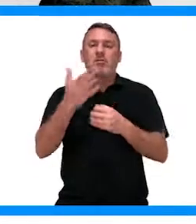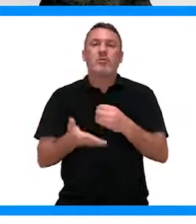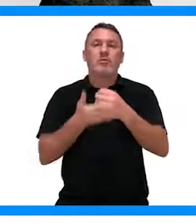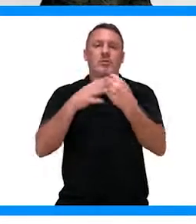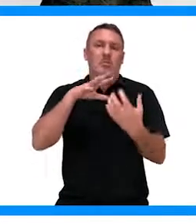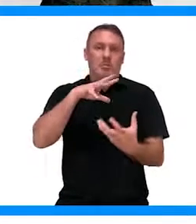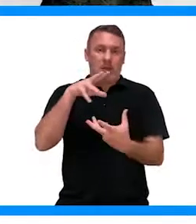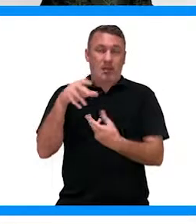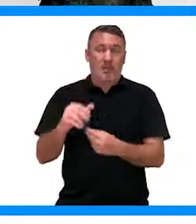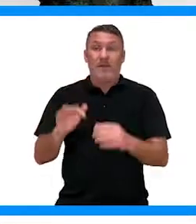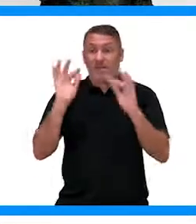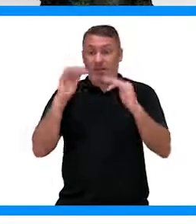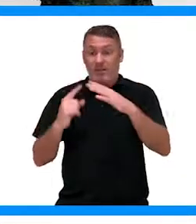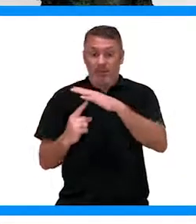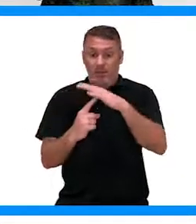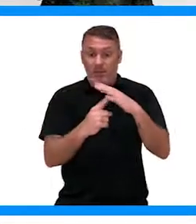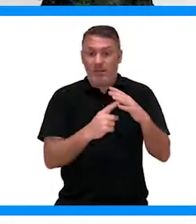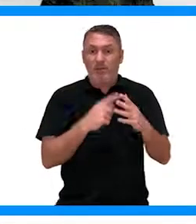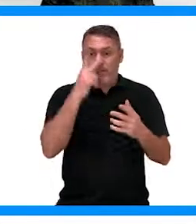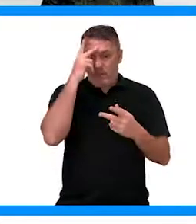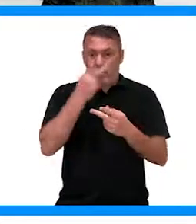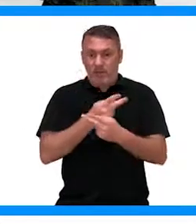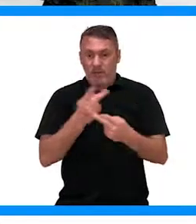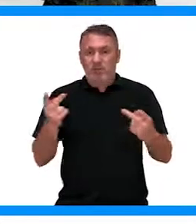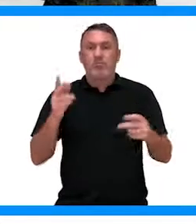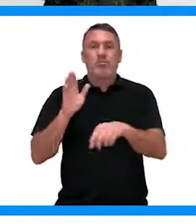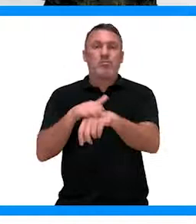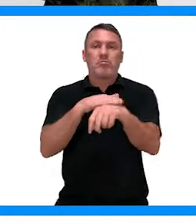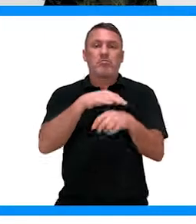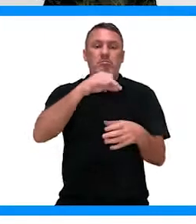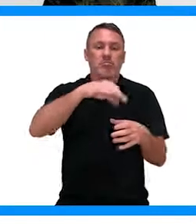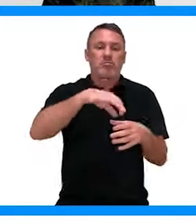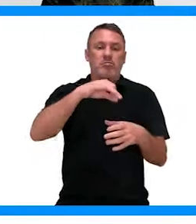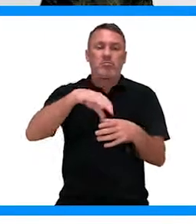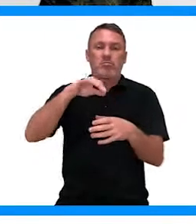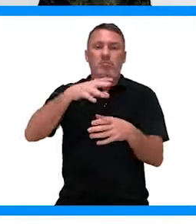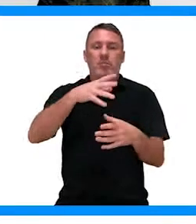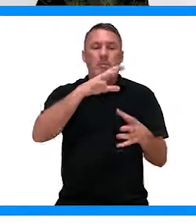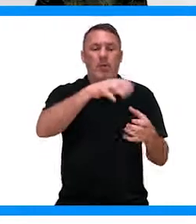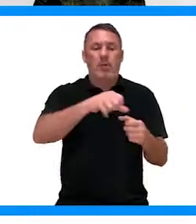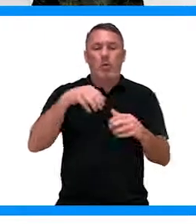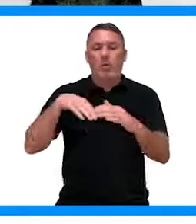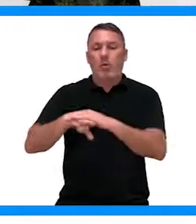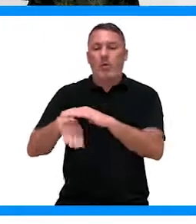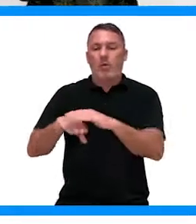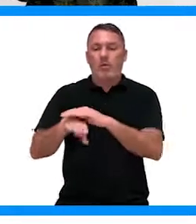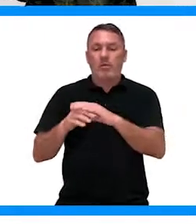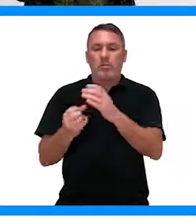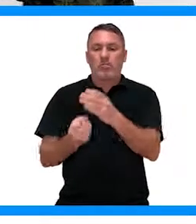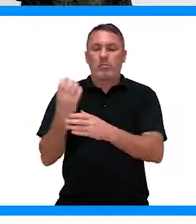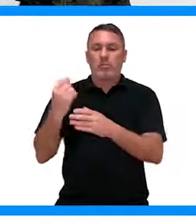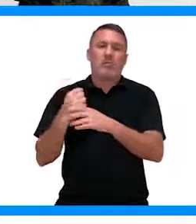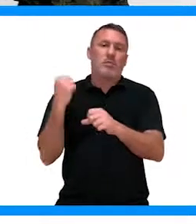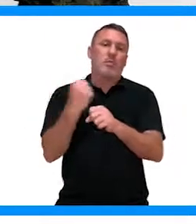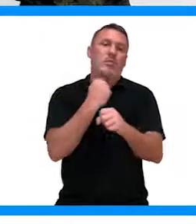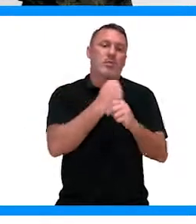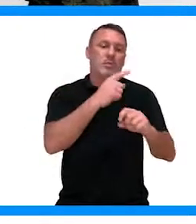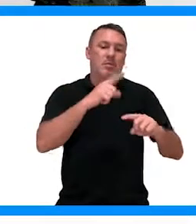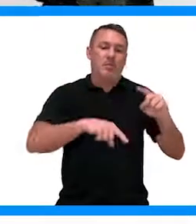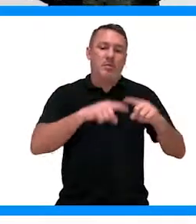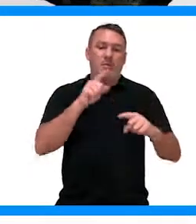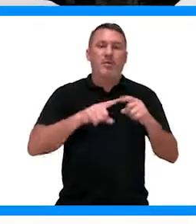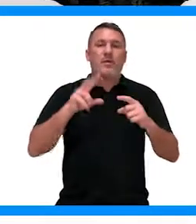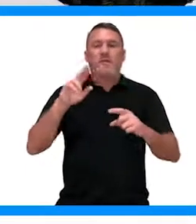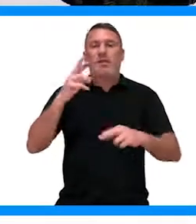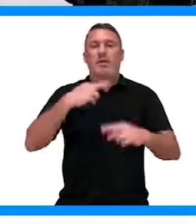recursos do planeta. No fim da feira, os visitantes poderão plantar as sementes ali guardadas e todo o material usado na construção